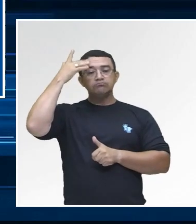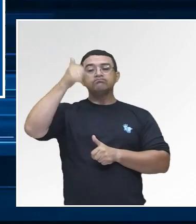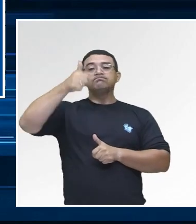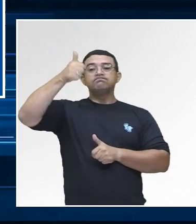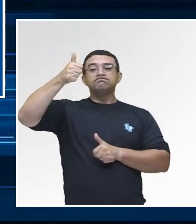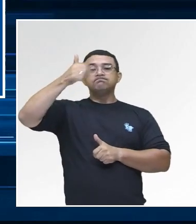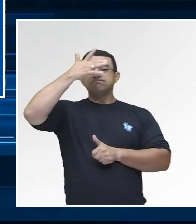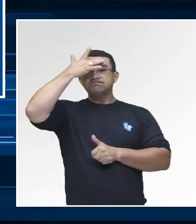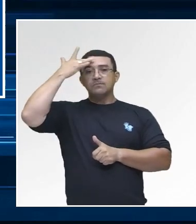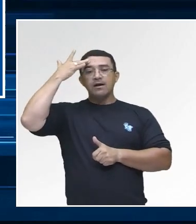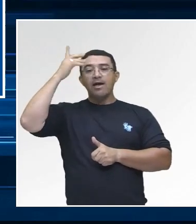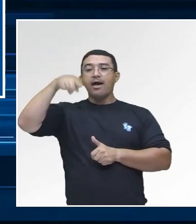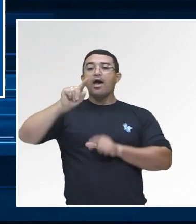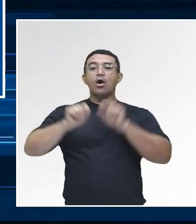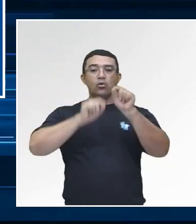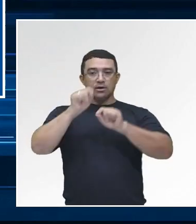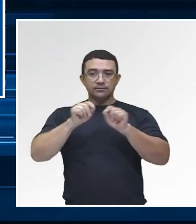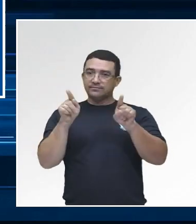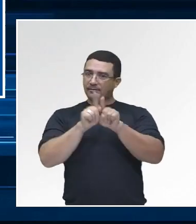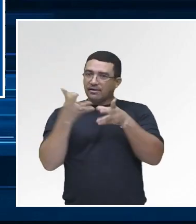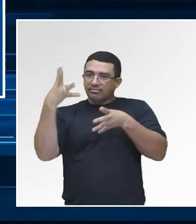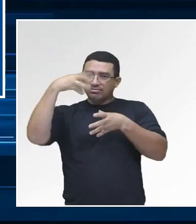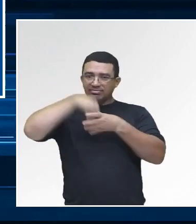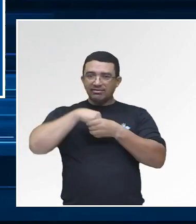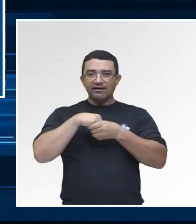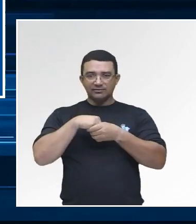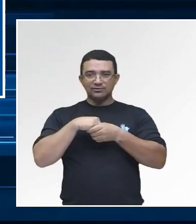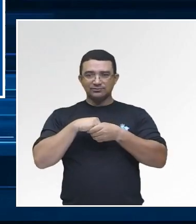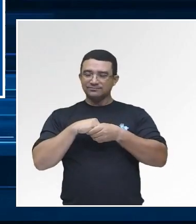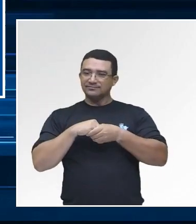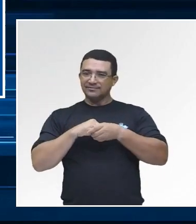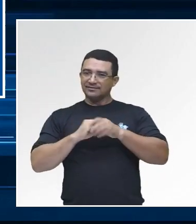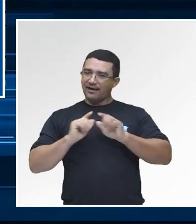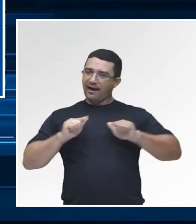que participa da ação, ou seja,